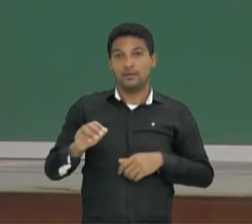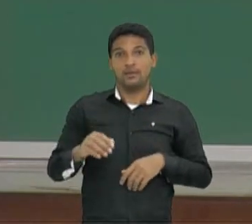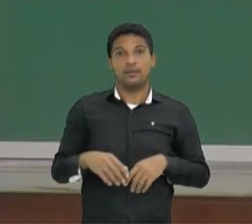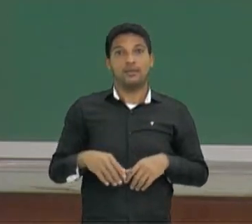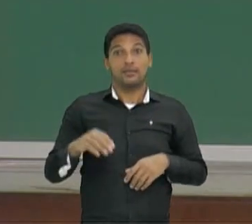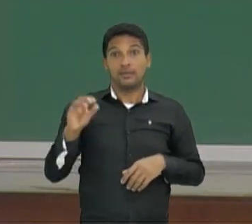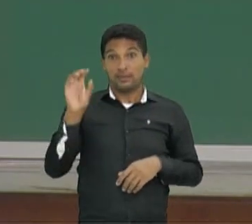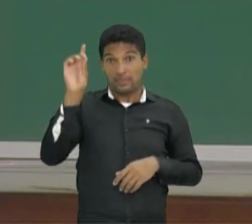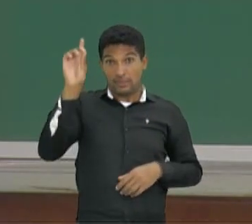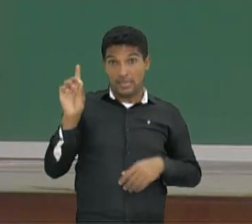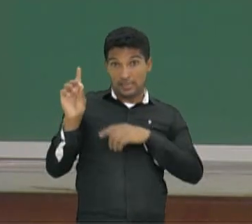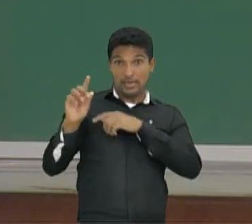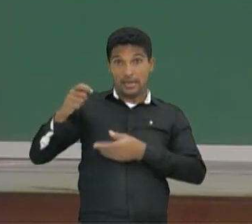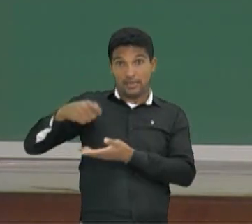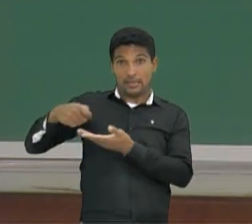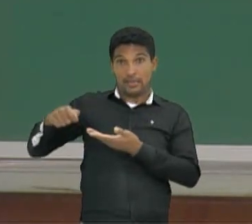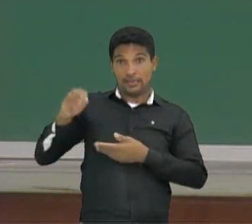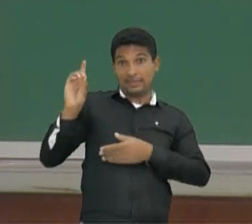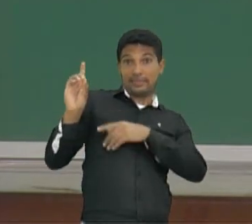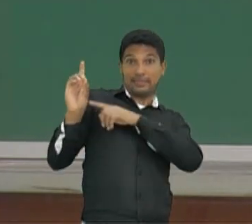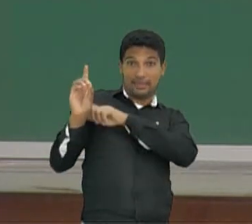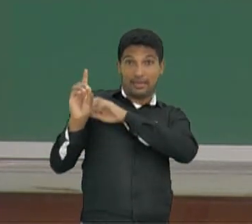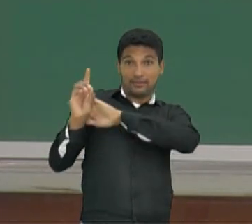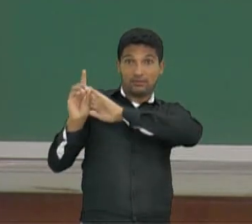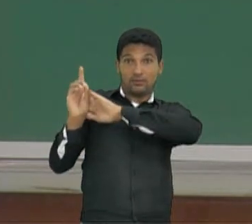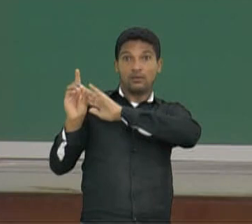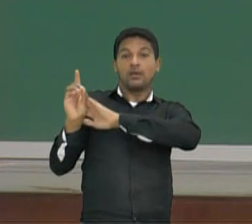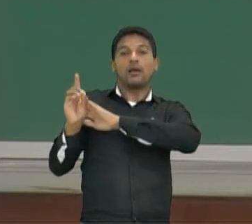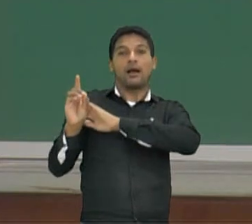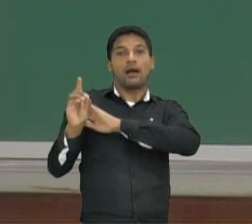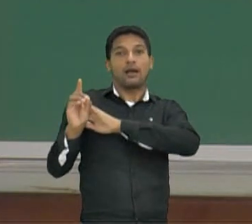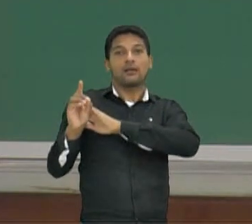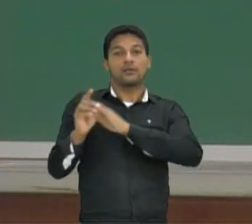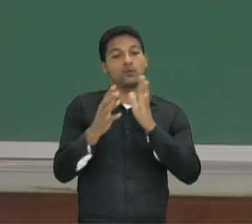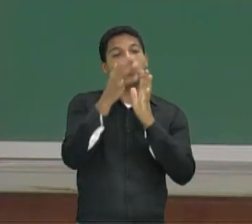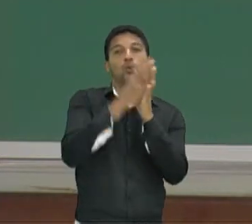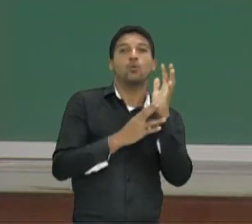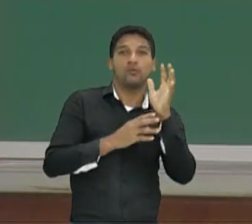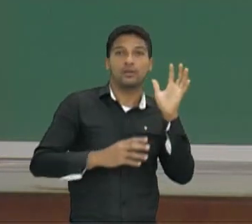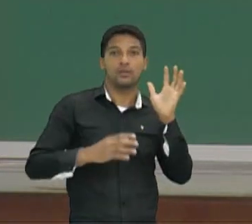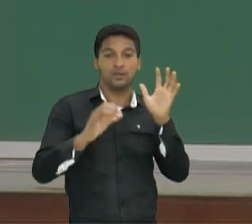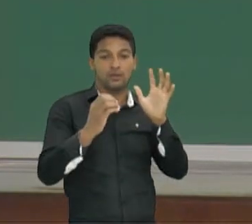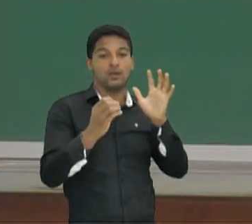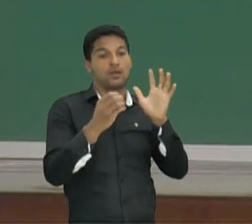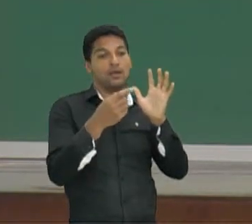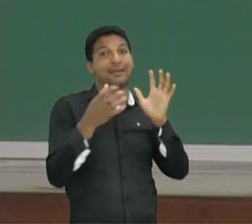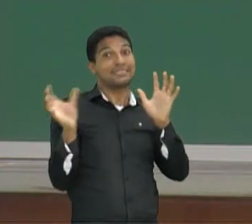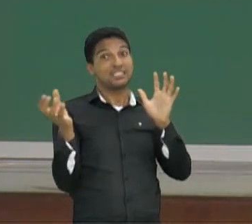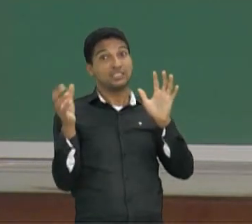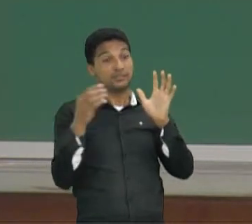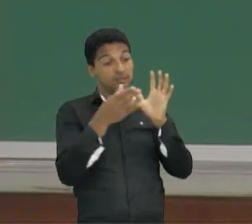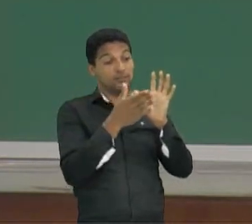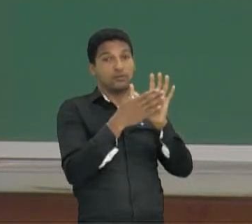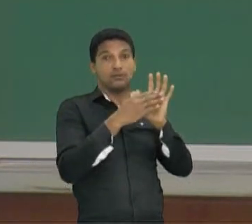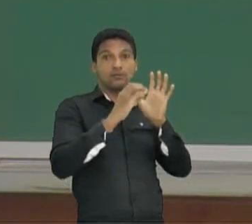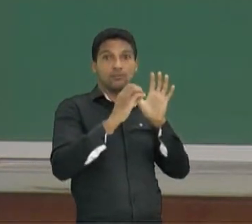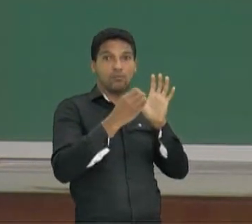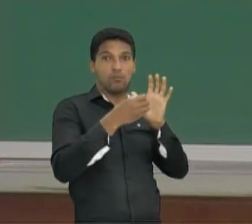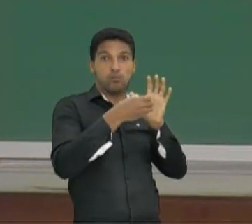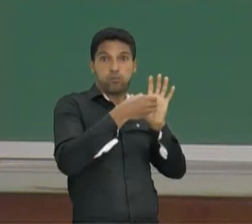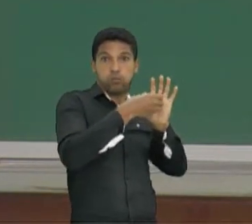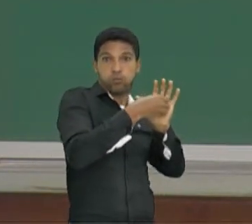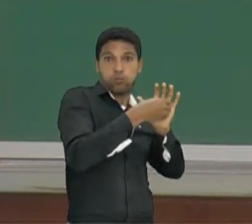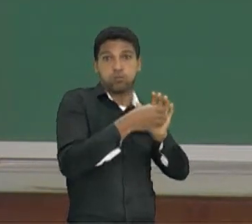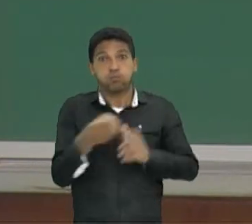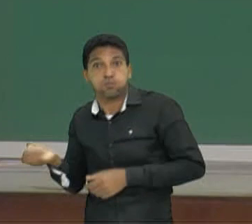estar utilizando a direita para arremessar. Então luva na mão esquerda, arremesso com a direita. Se o atleta é canhoto, ele utiliza a